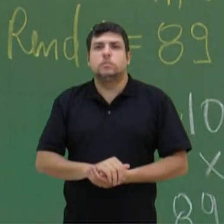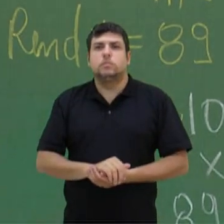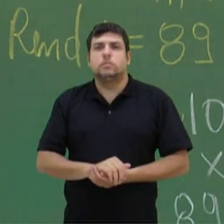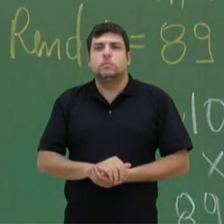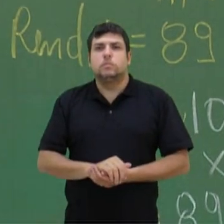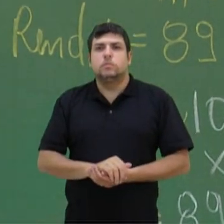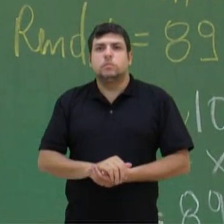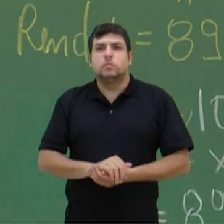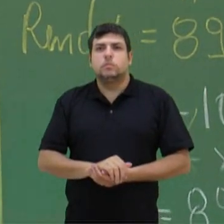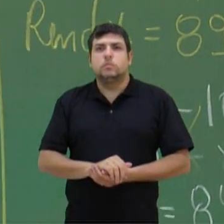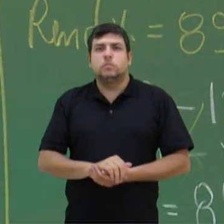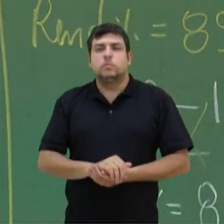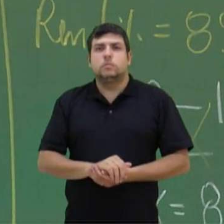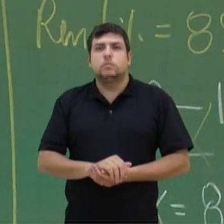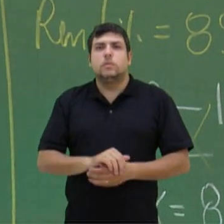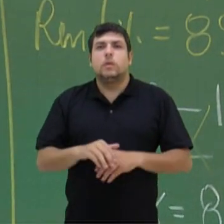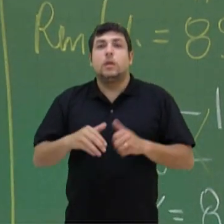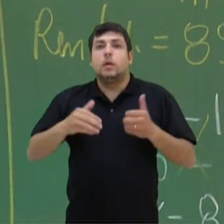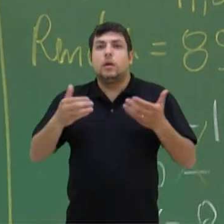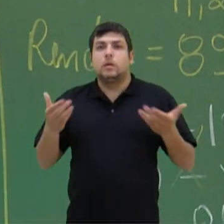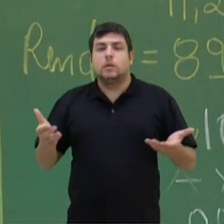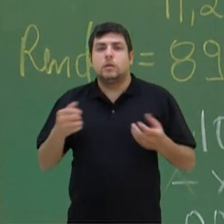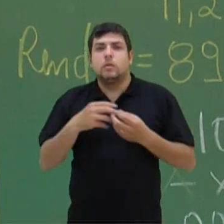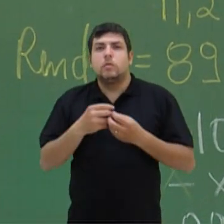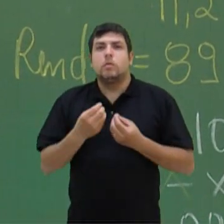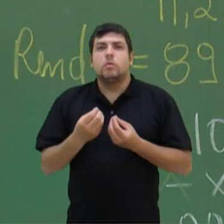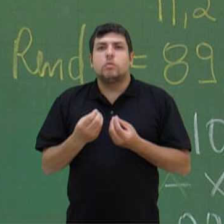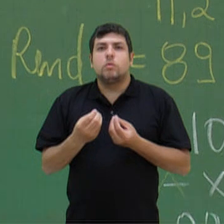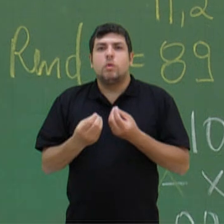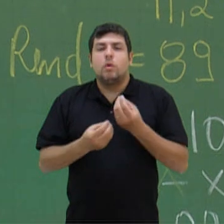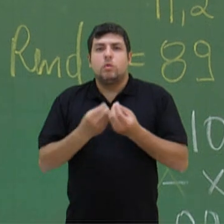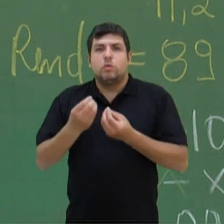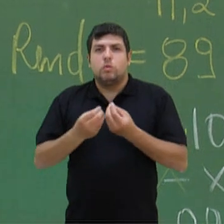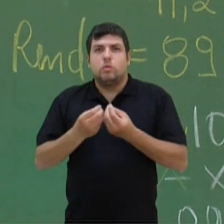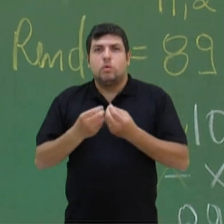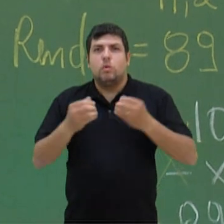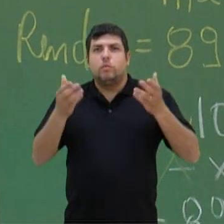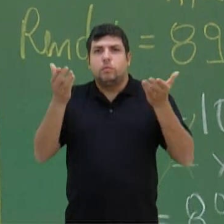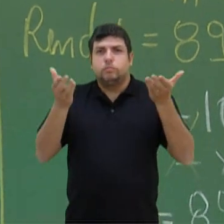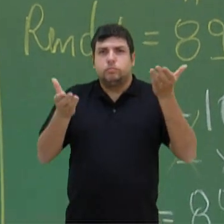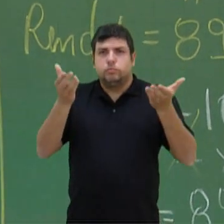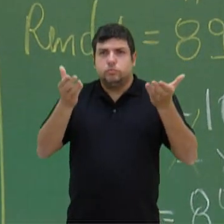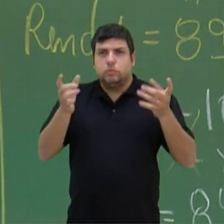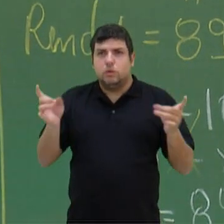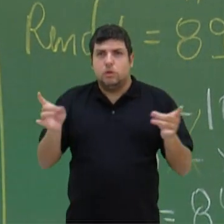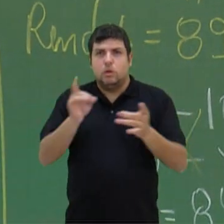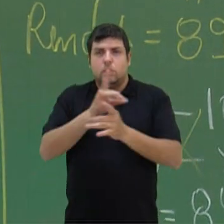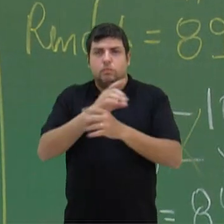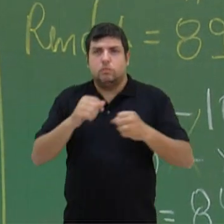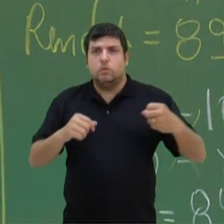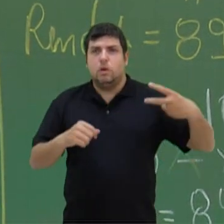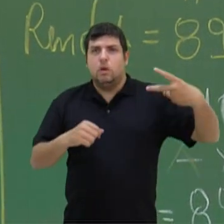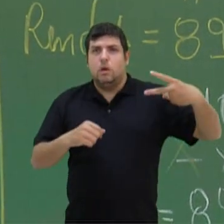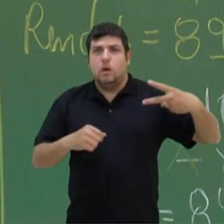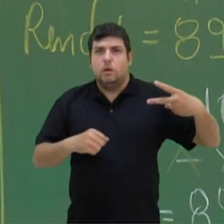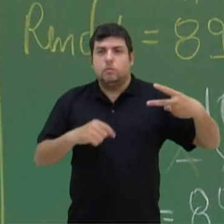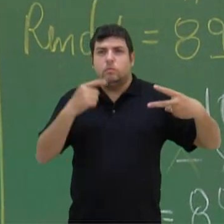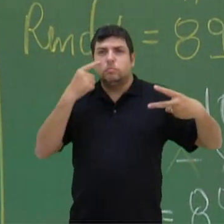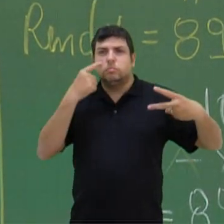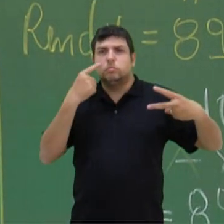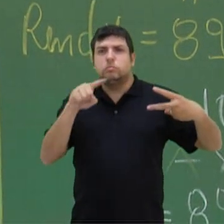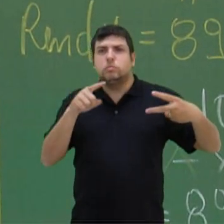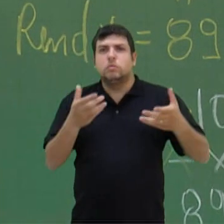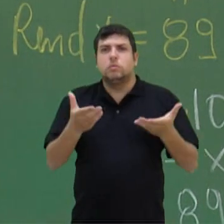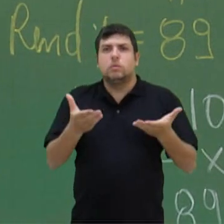substâncias, tá? Então, primeiro passo feito, balanceada a equação, vamos para o segundo passo, que é descobrir a massa molar dos nossas